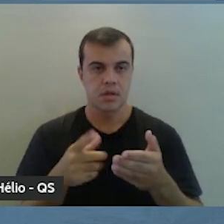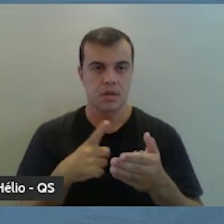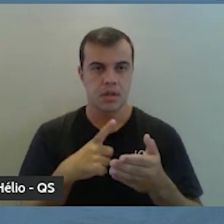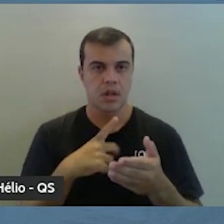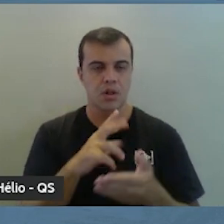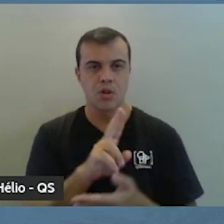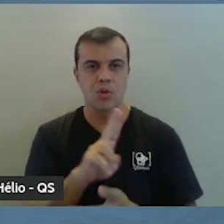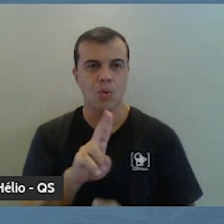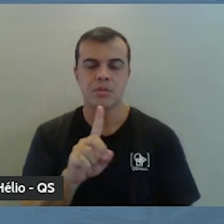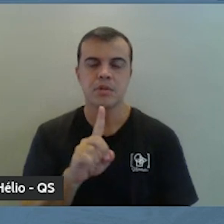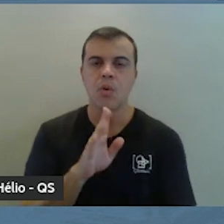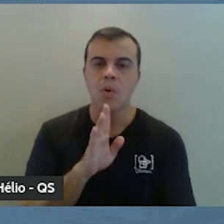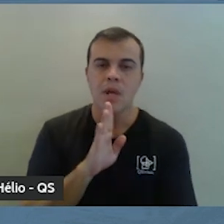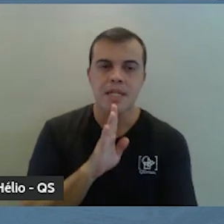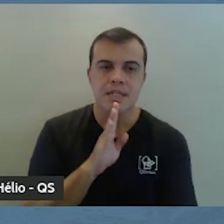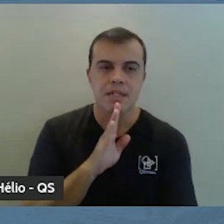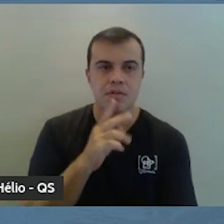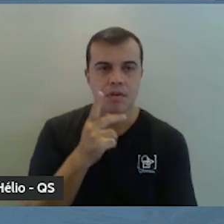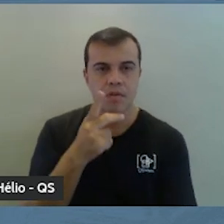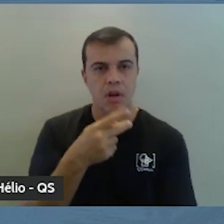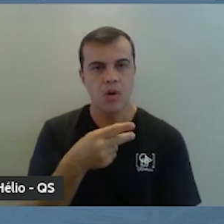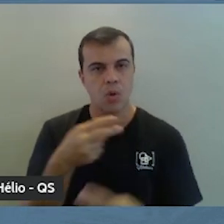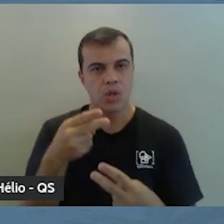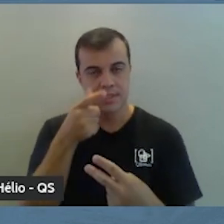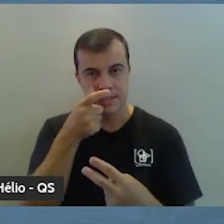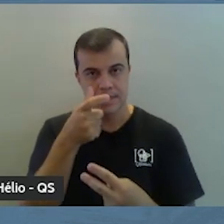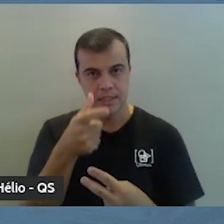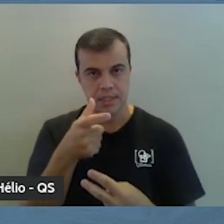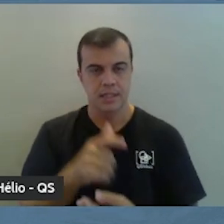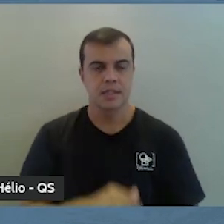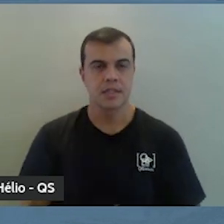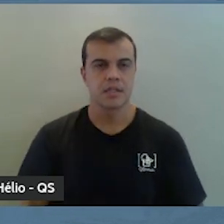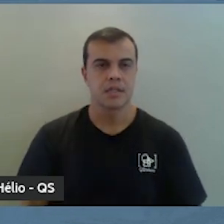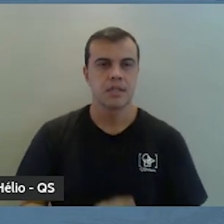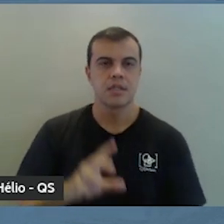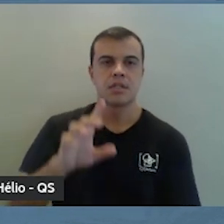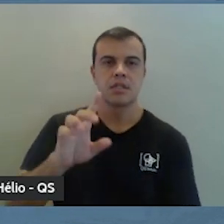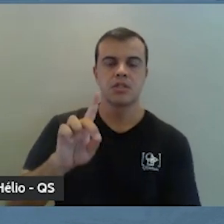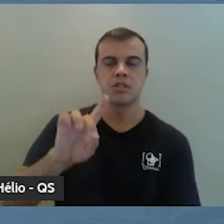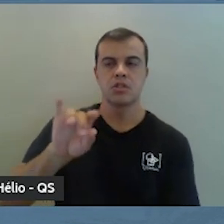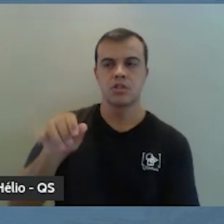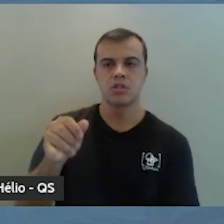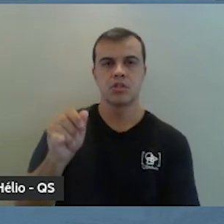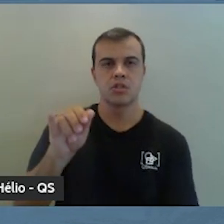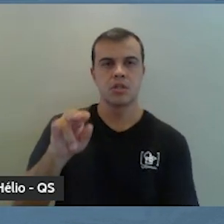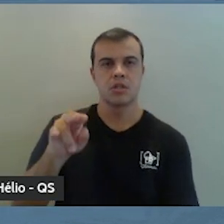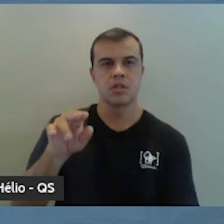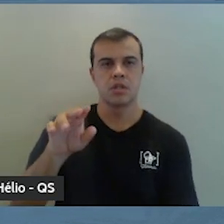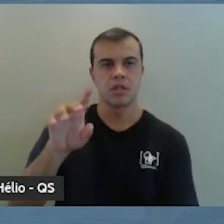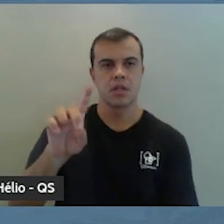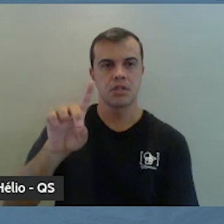são conhecidos e que trazem coisas muito interessantes. A Djanira,